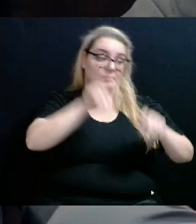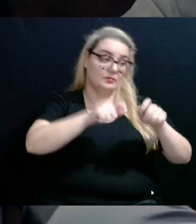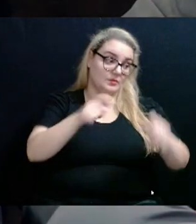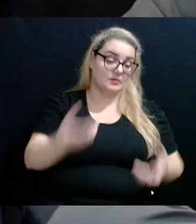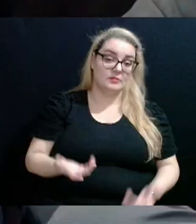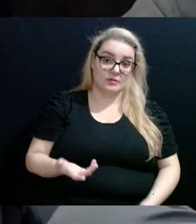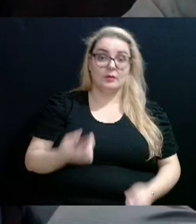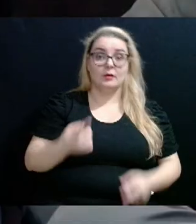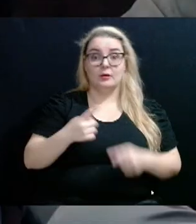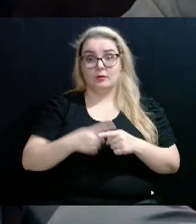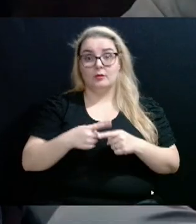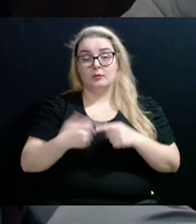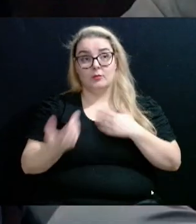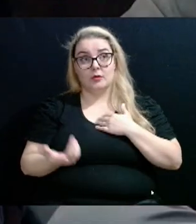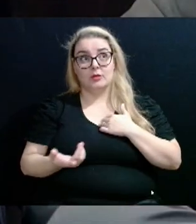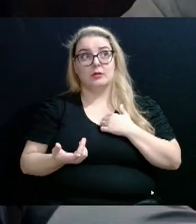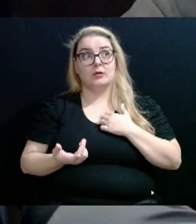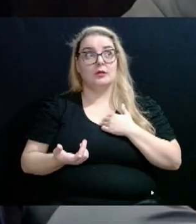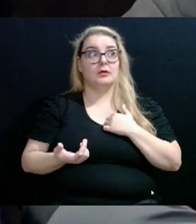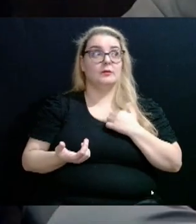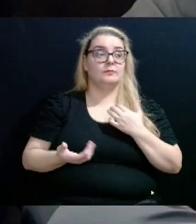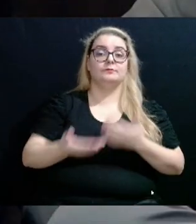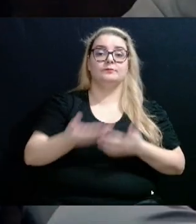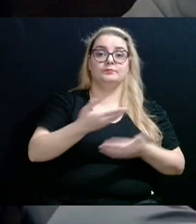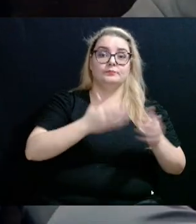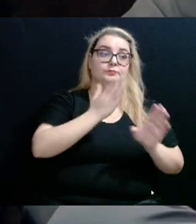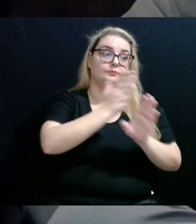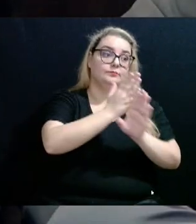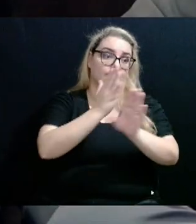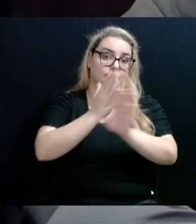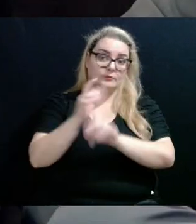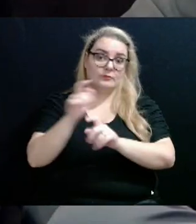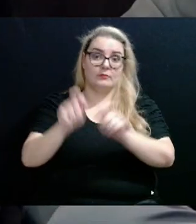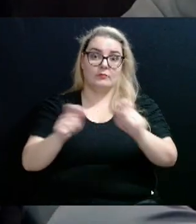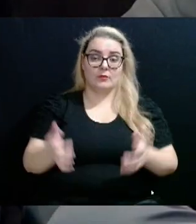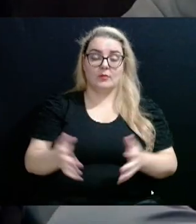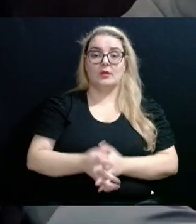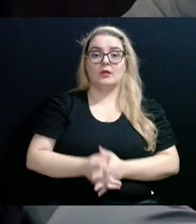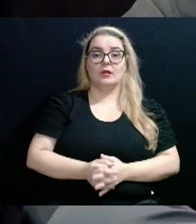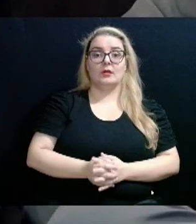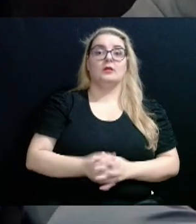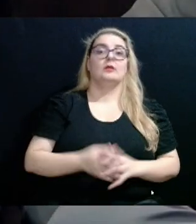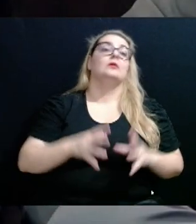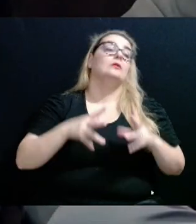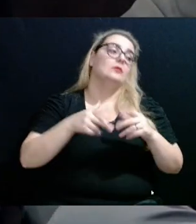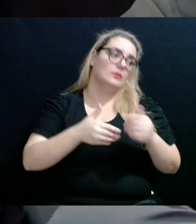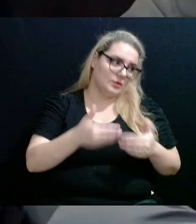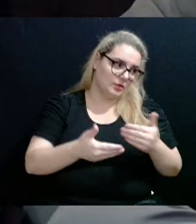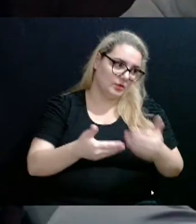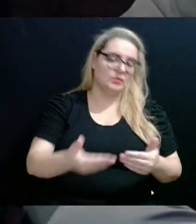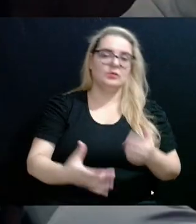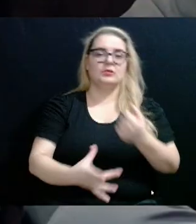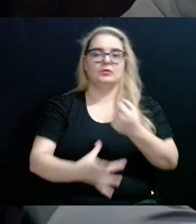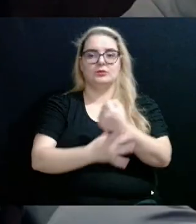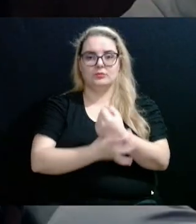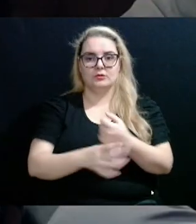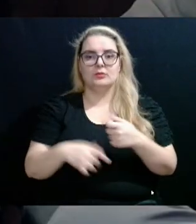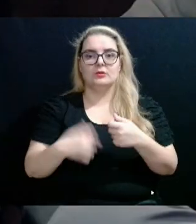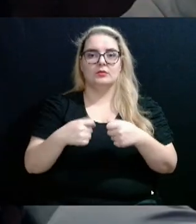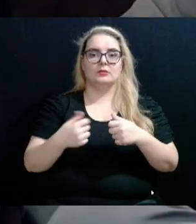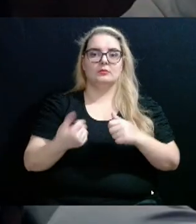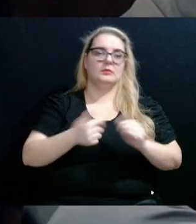envolvendo encontros pessoais. Exato. Então tem todo um processo de segurança que precisa ser avaliado, né?